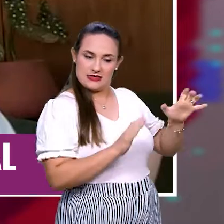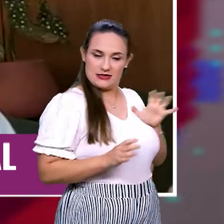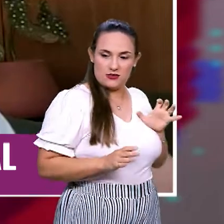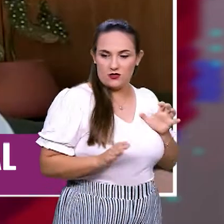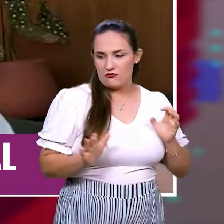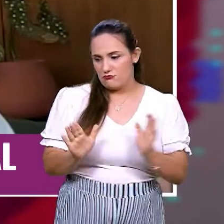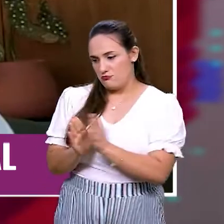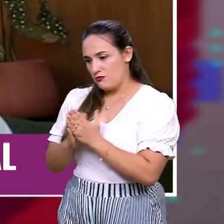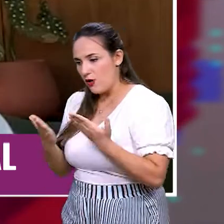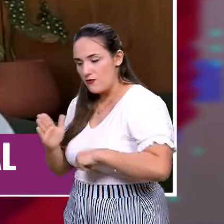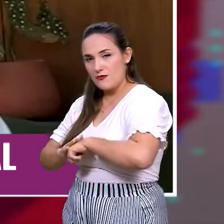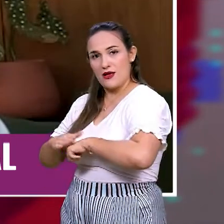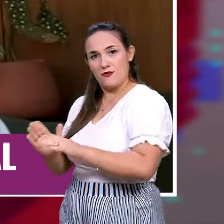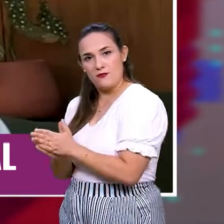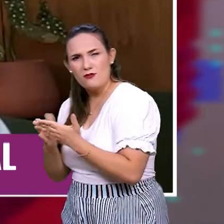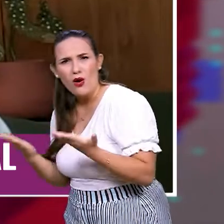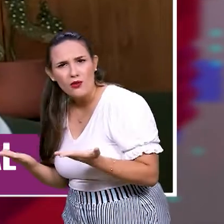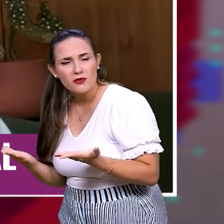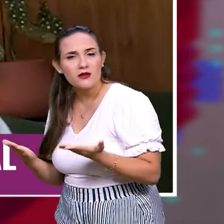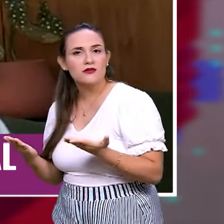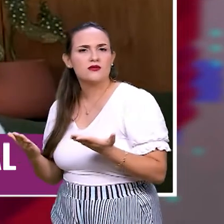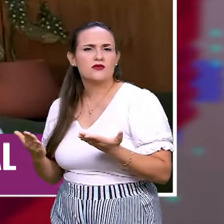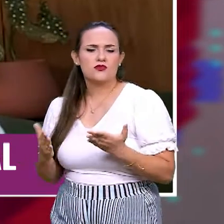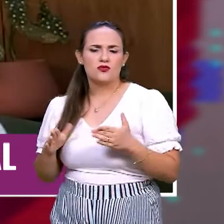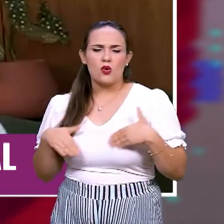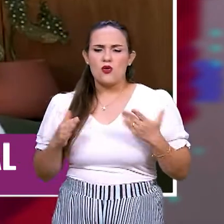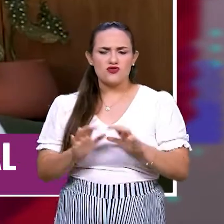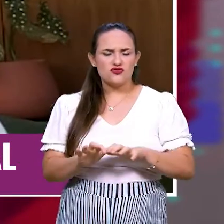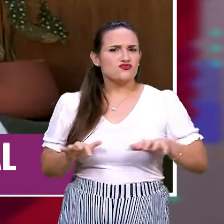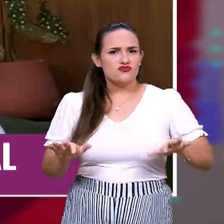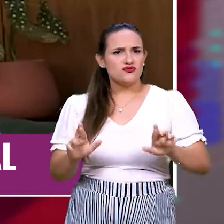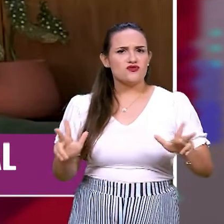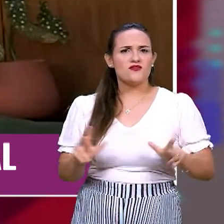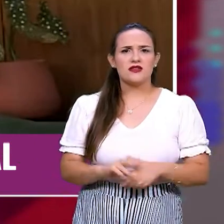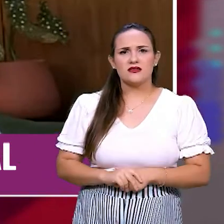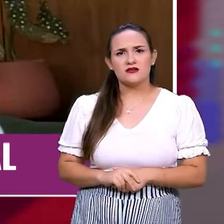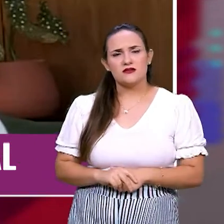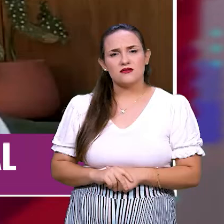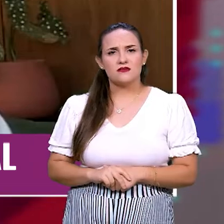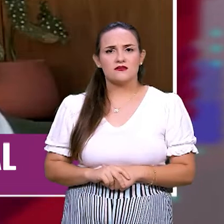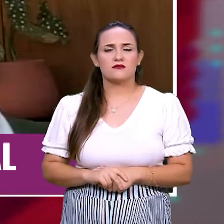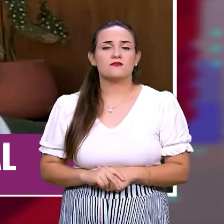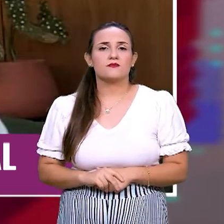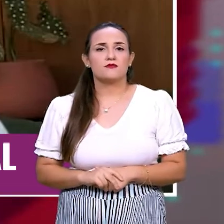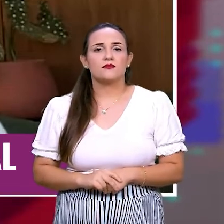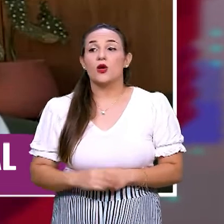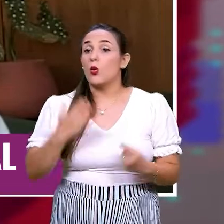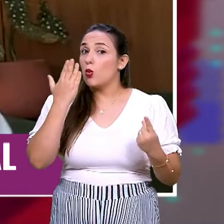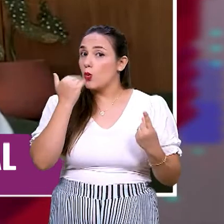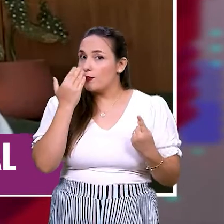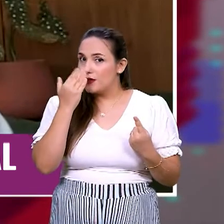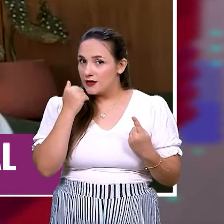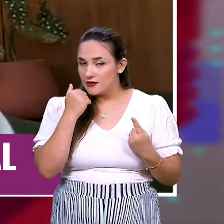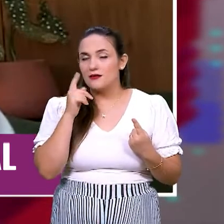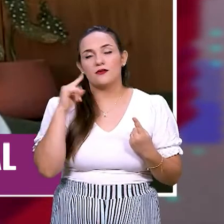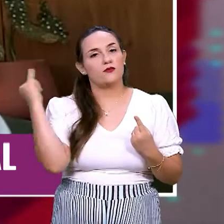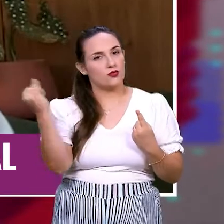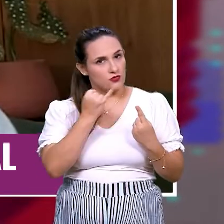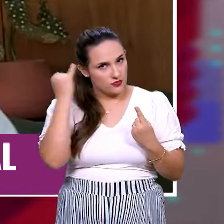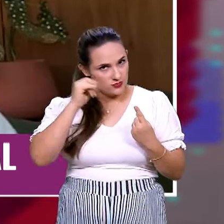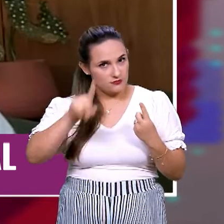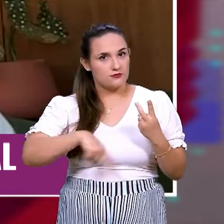cada vez fica mais pobre. O que diferencia, assim, os estudos mostram que alimentação